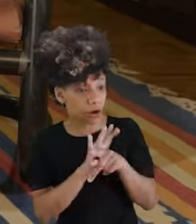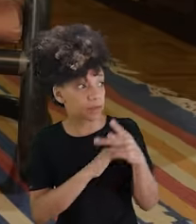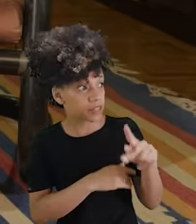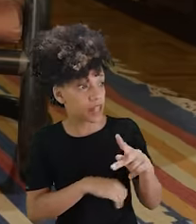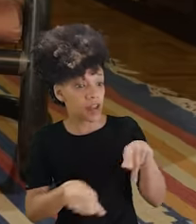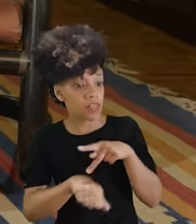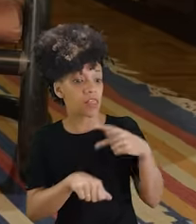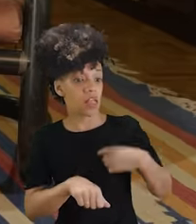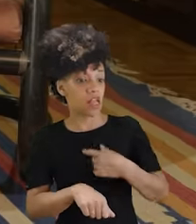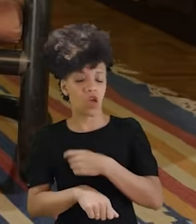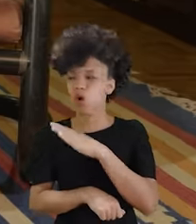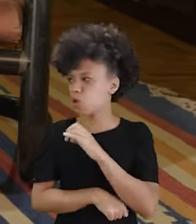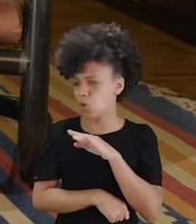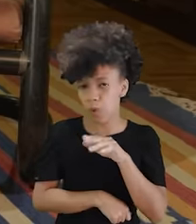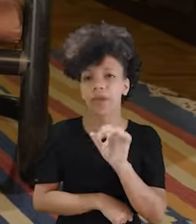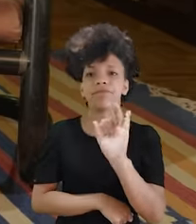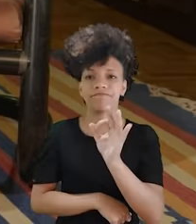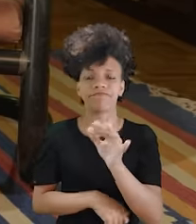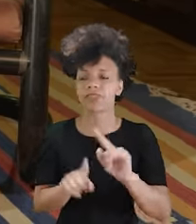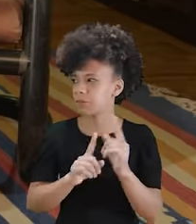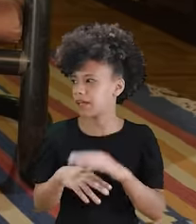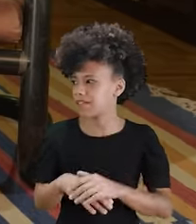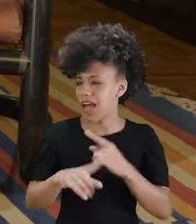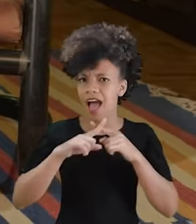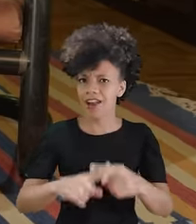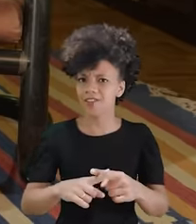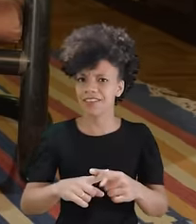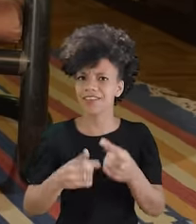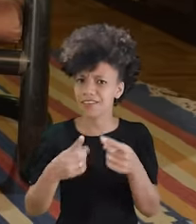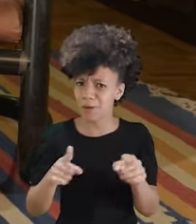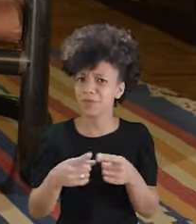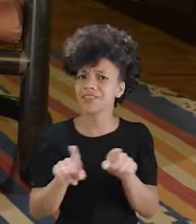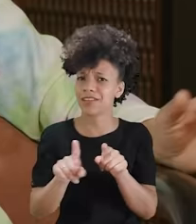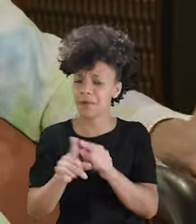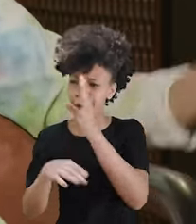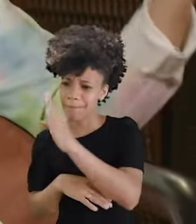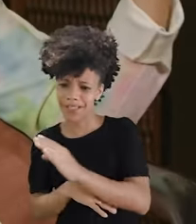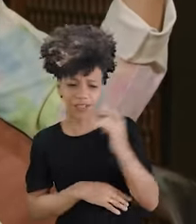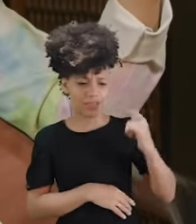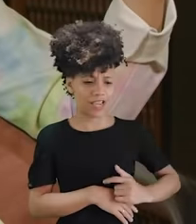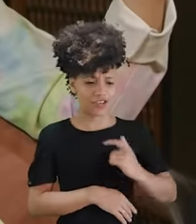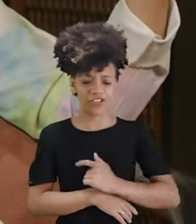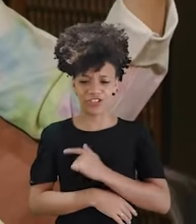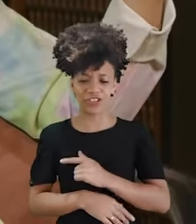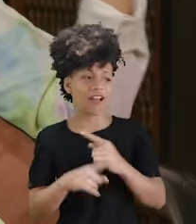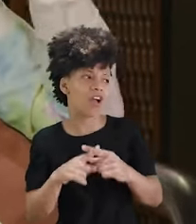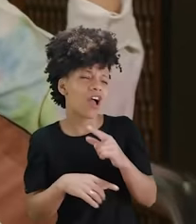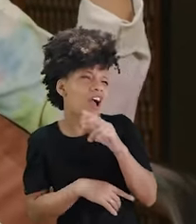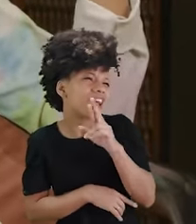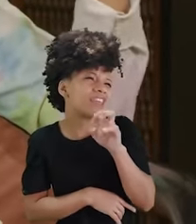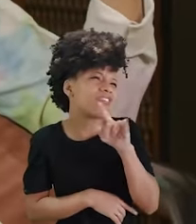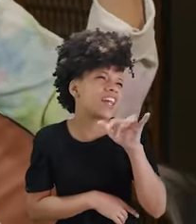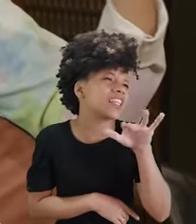ritmo que era deles é com validade brasil-argentina ela tá na música também então não precisa exatamente se